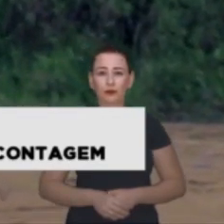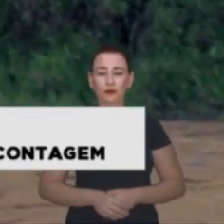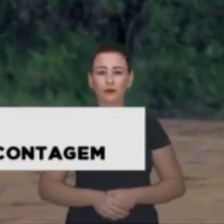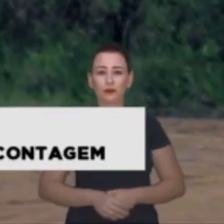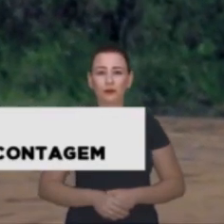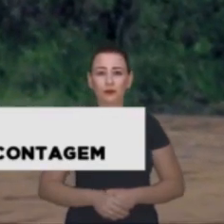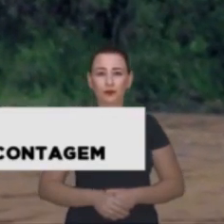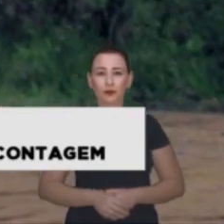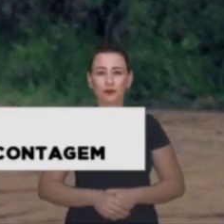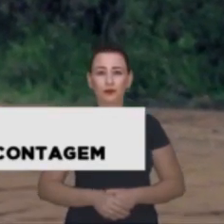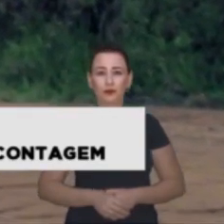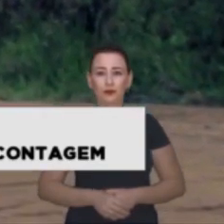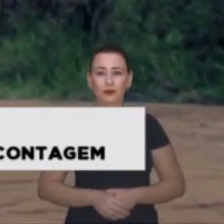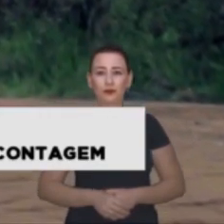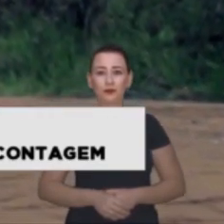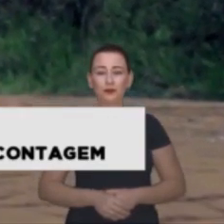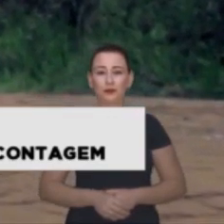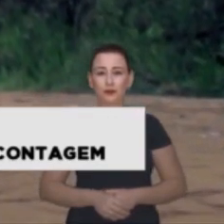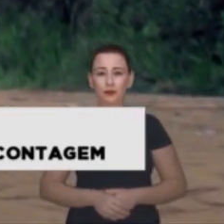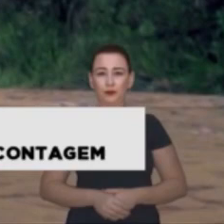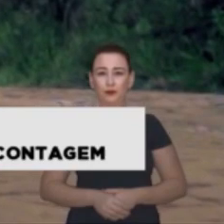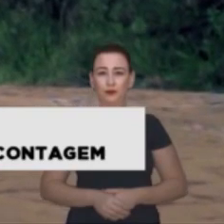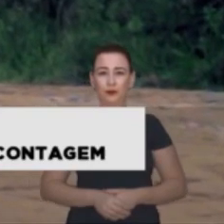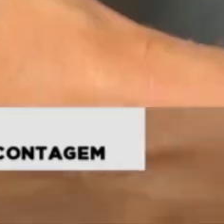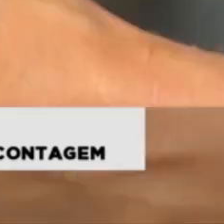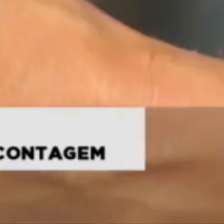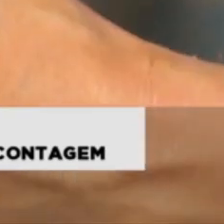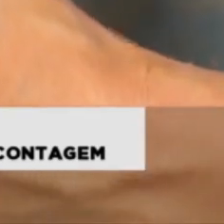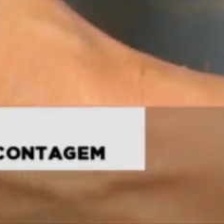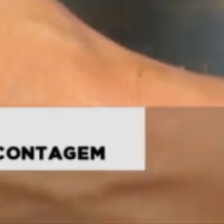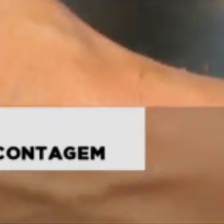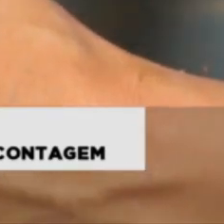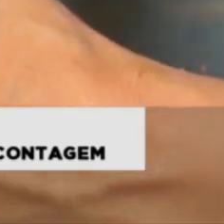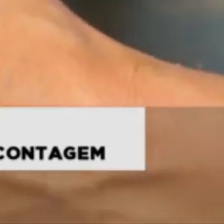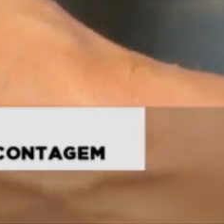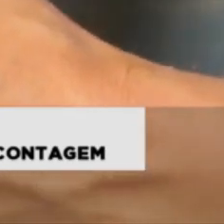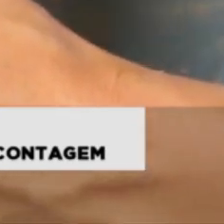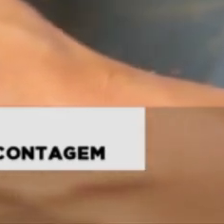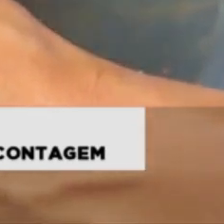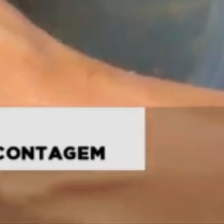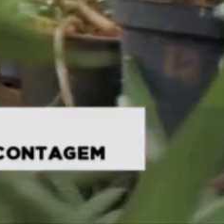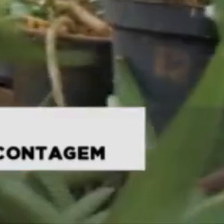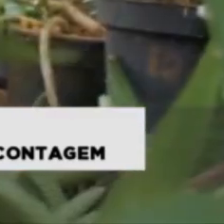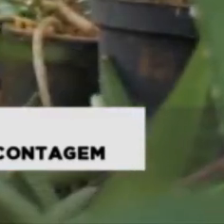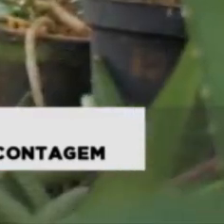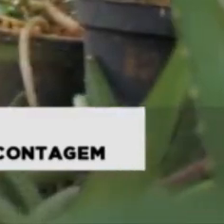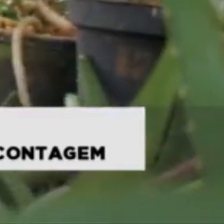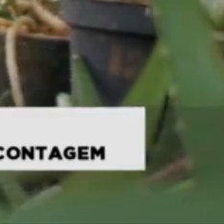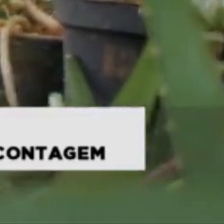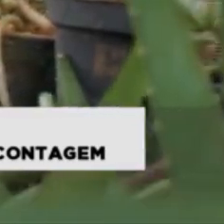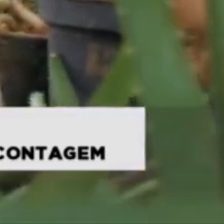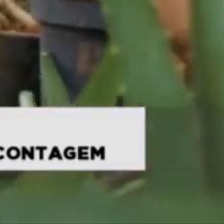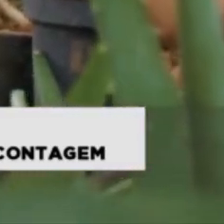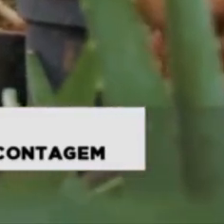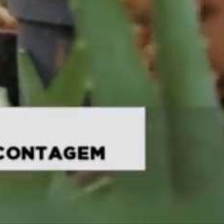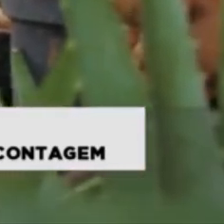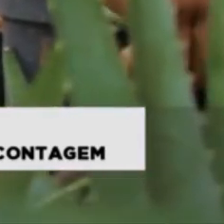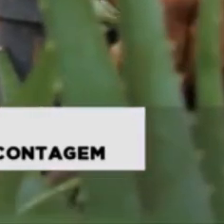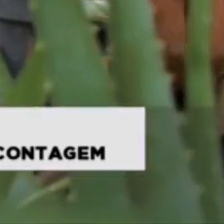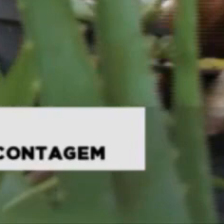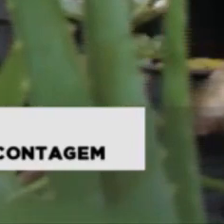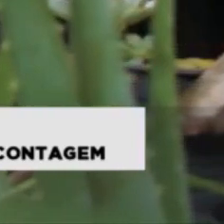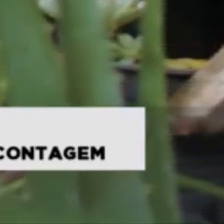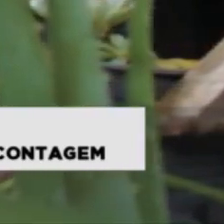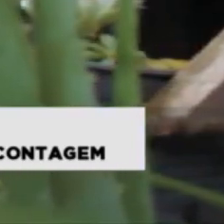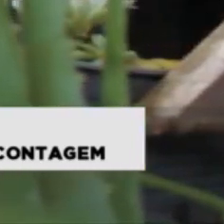por mostrar a literatura que é produzida aqui, por mostrar toda a arte, né, de alguma forma também, porque não é